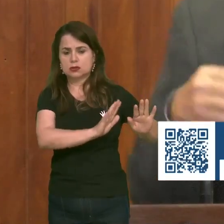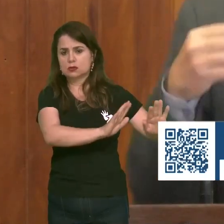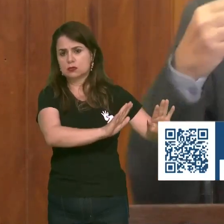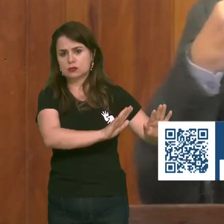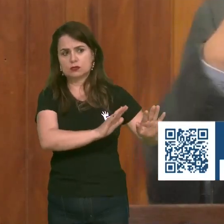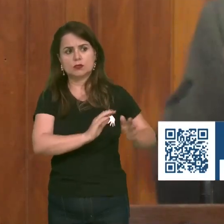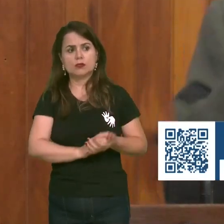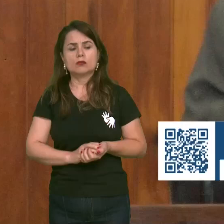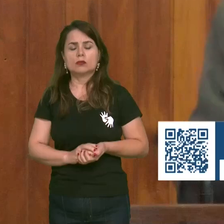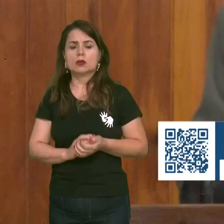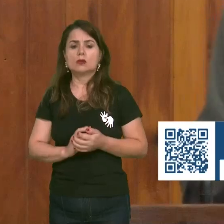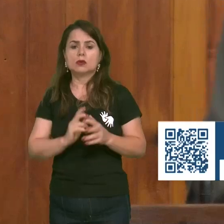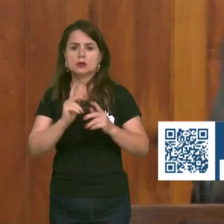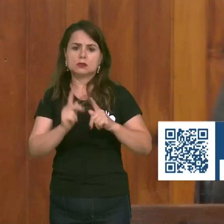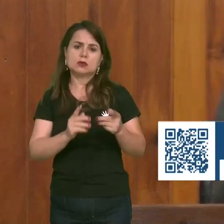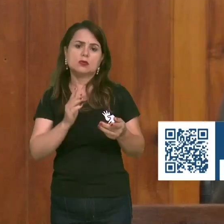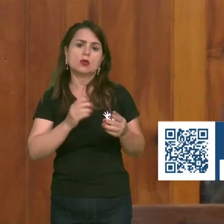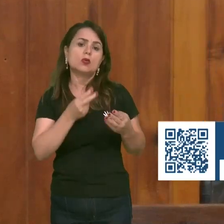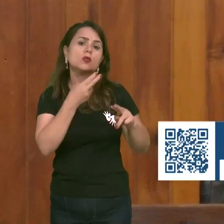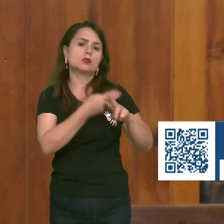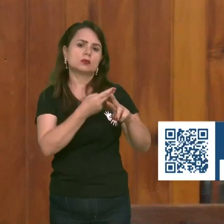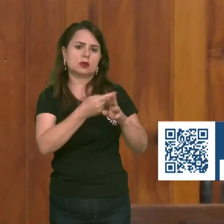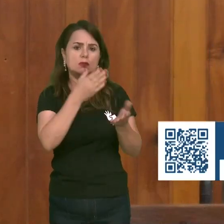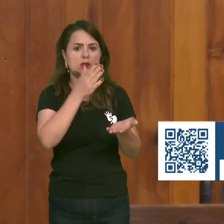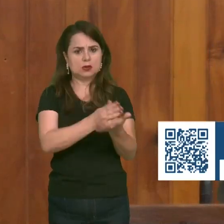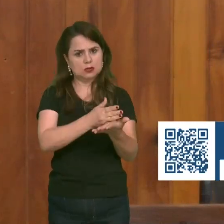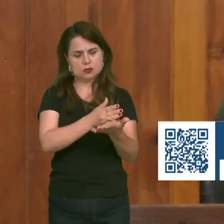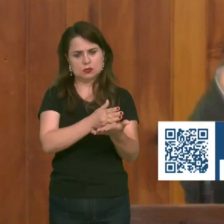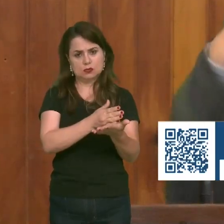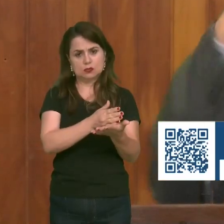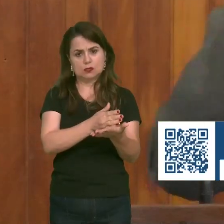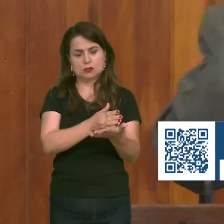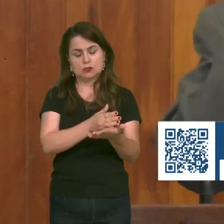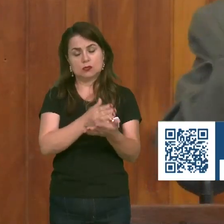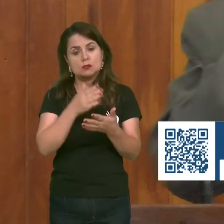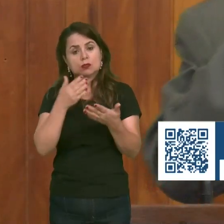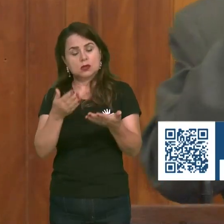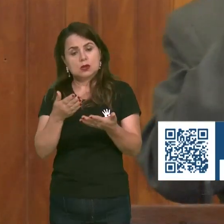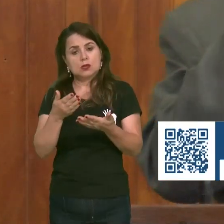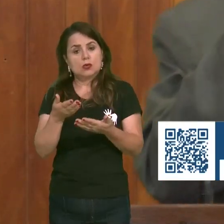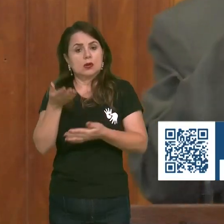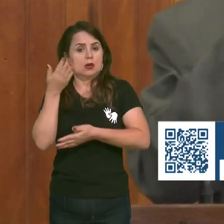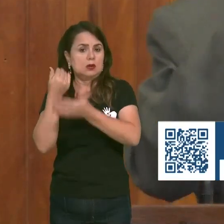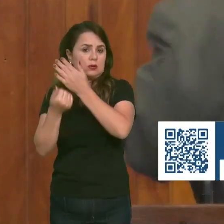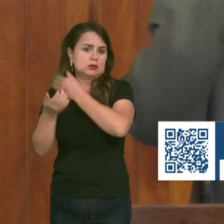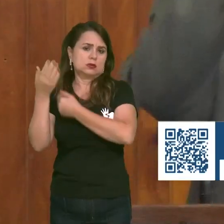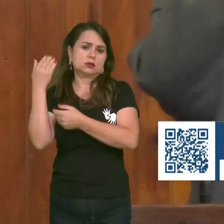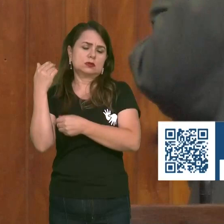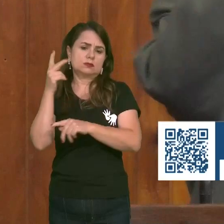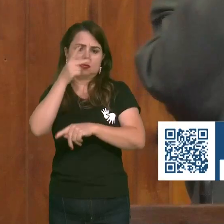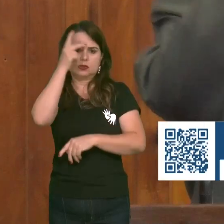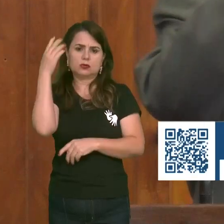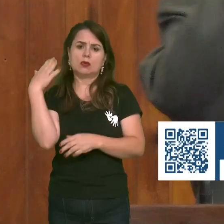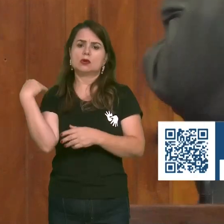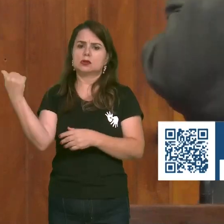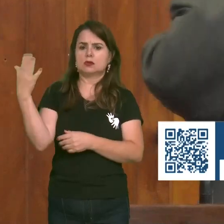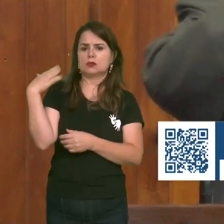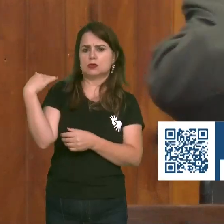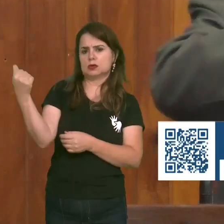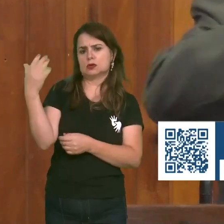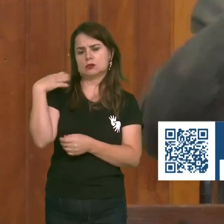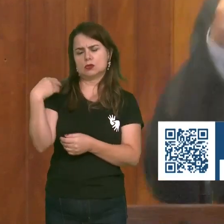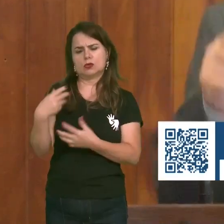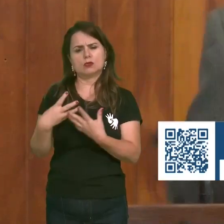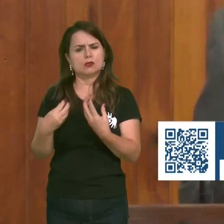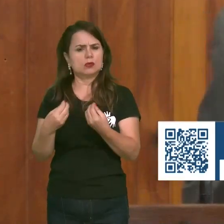Eu particularmente fui fui acionado várias vezes por diversos